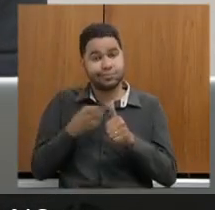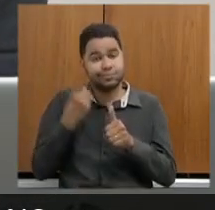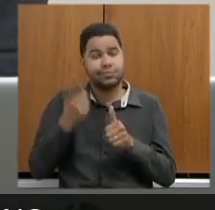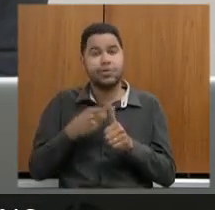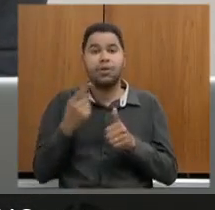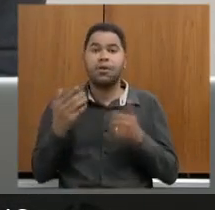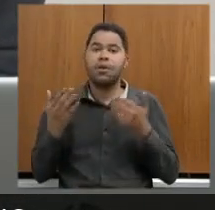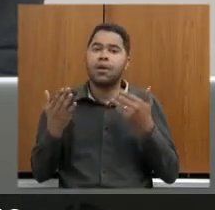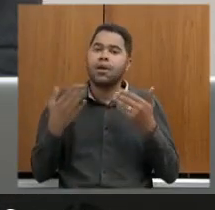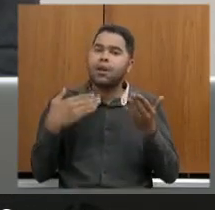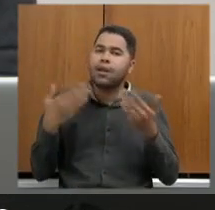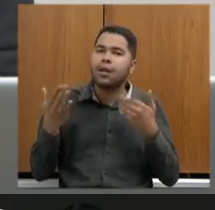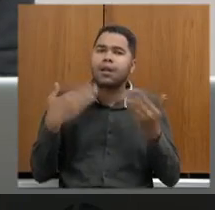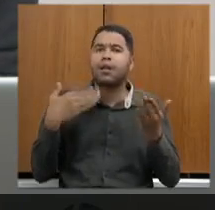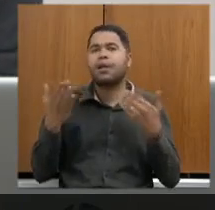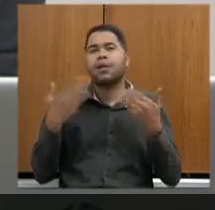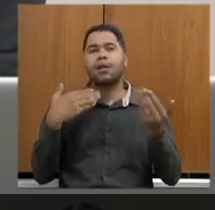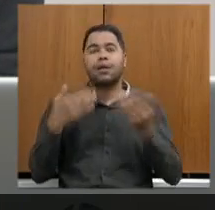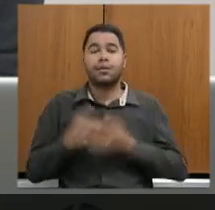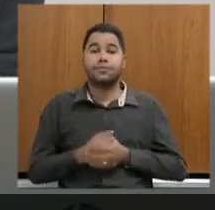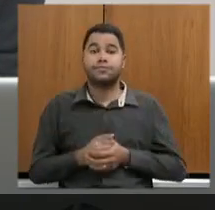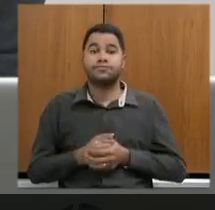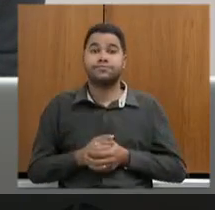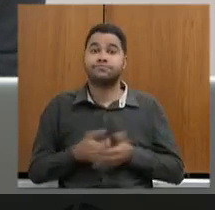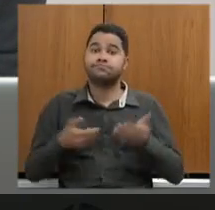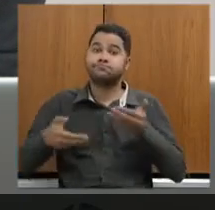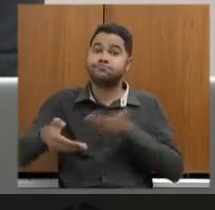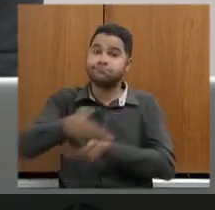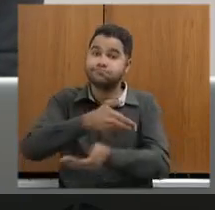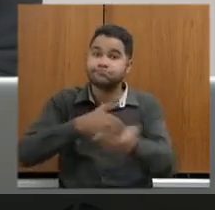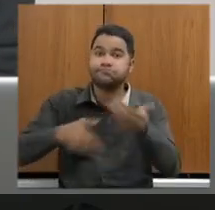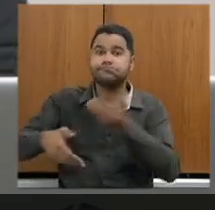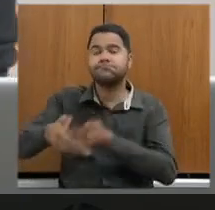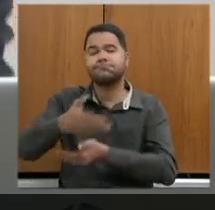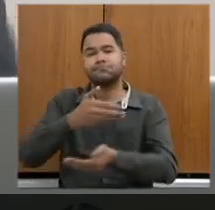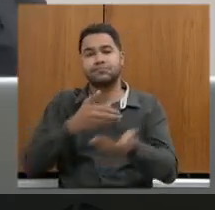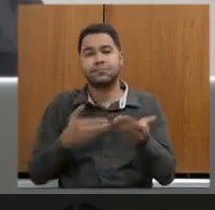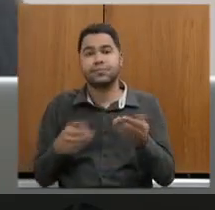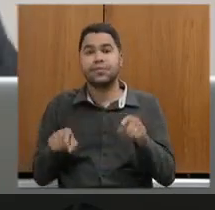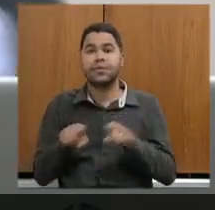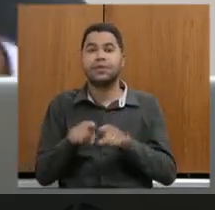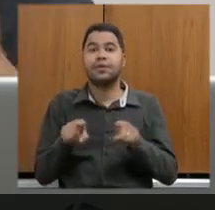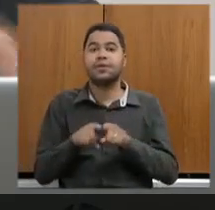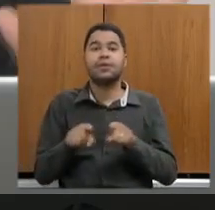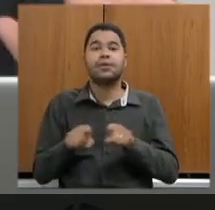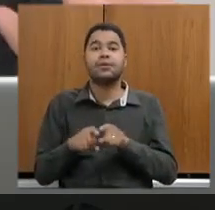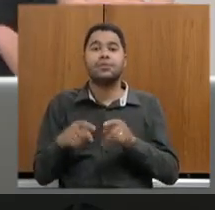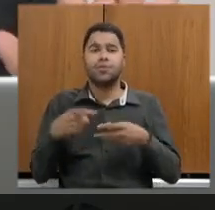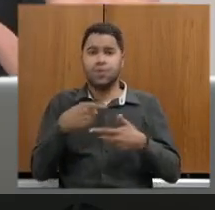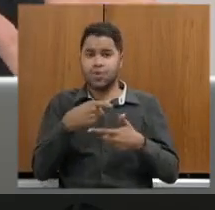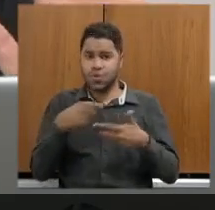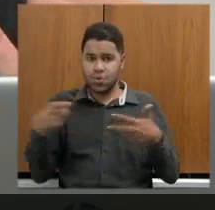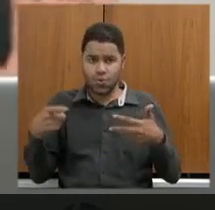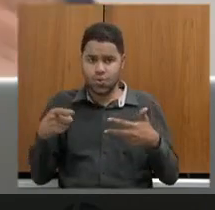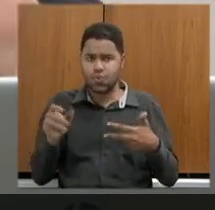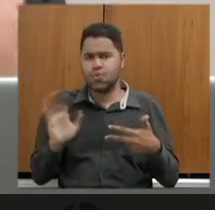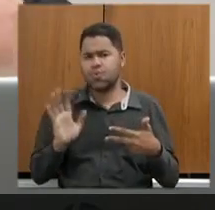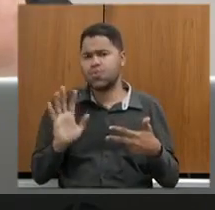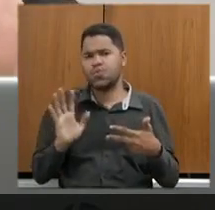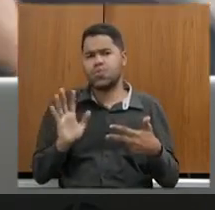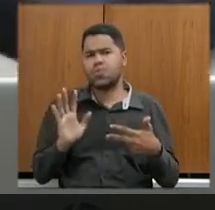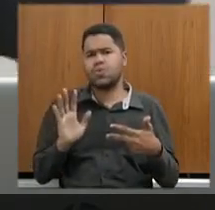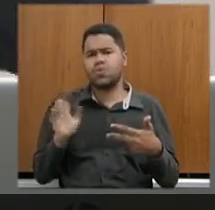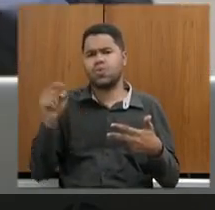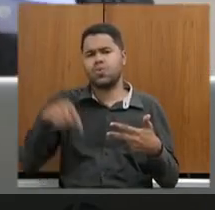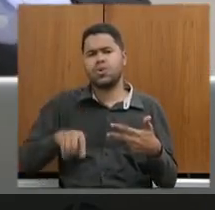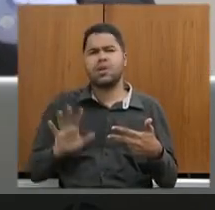uma conversa sem que haja uma troca de as ações lá do executivo você vir aqui não não